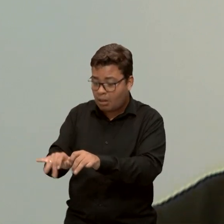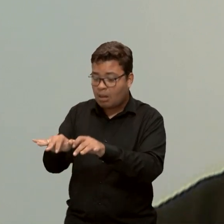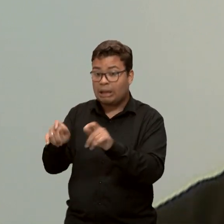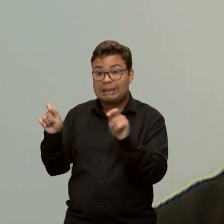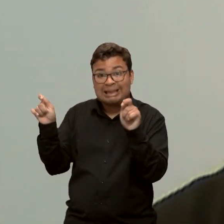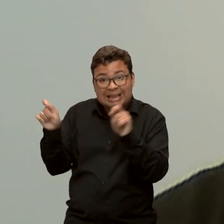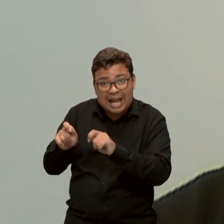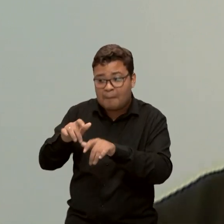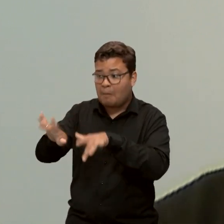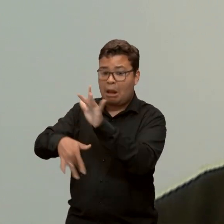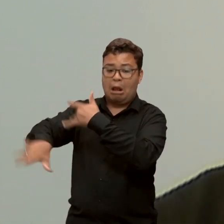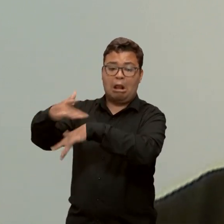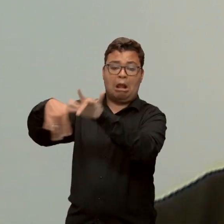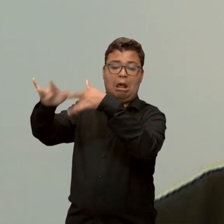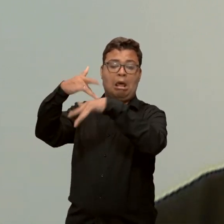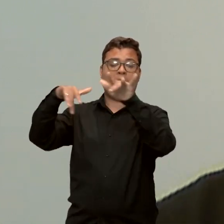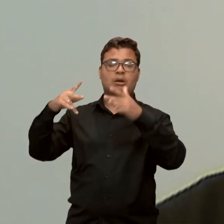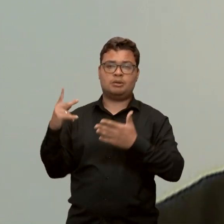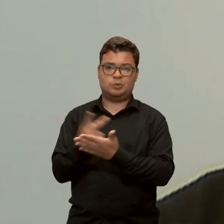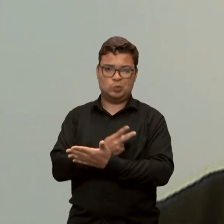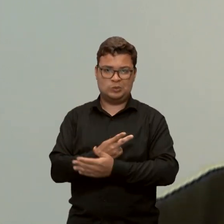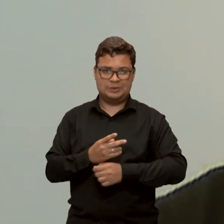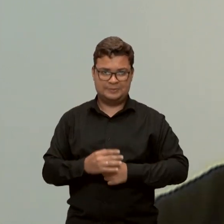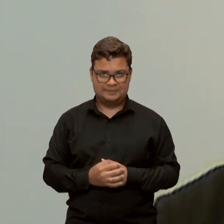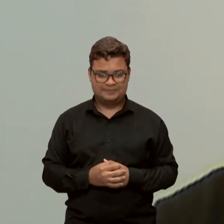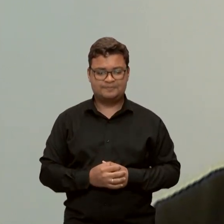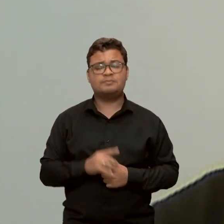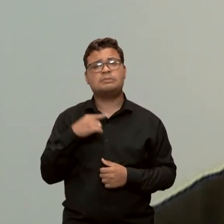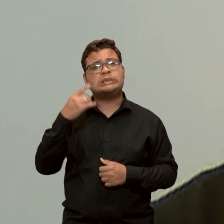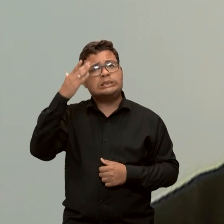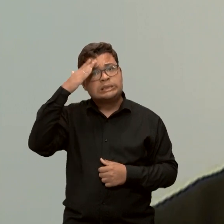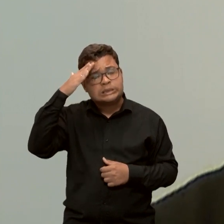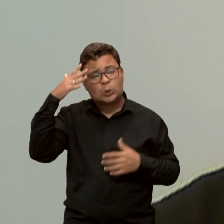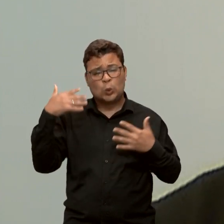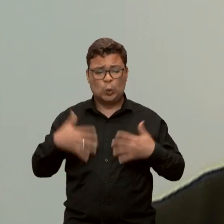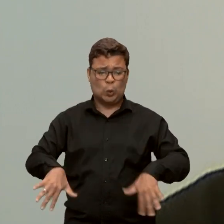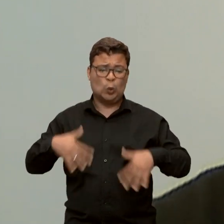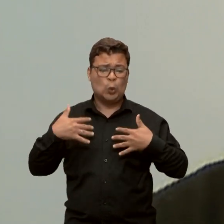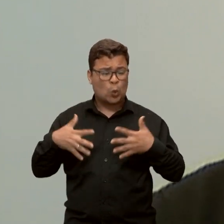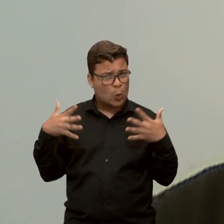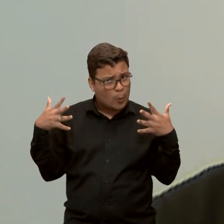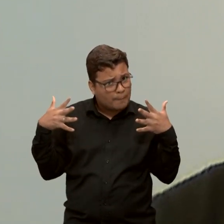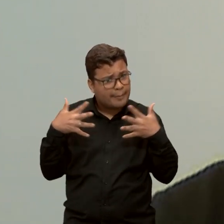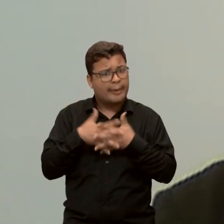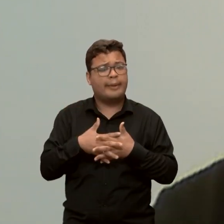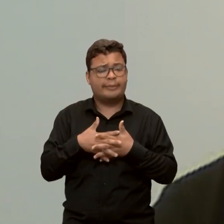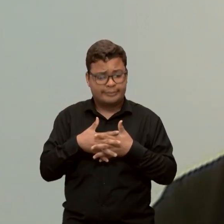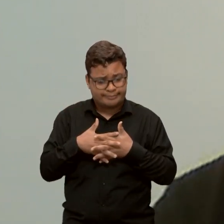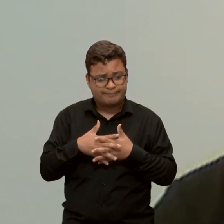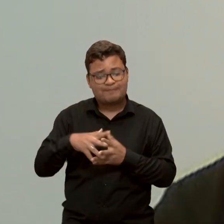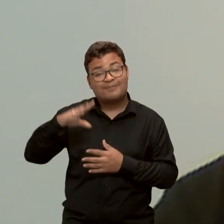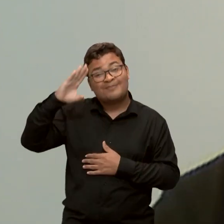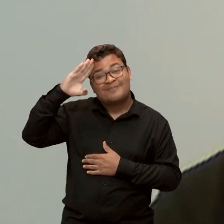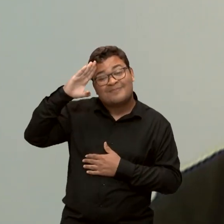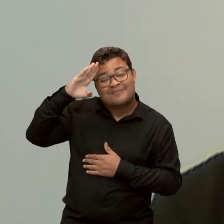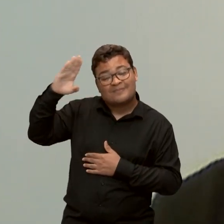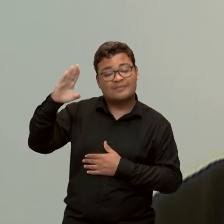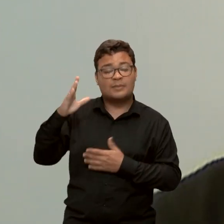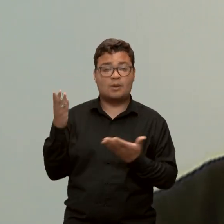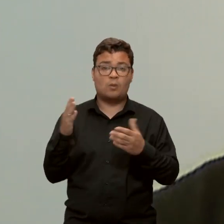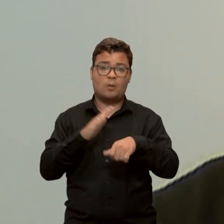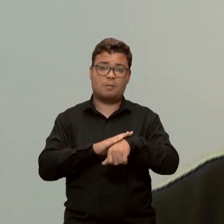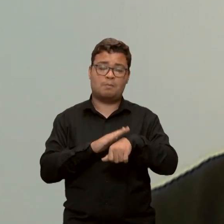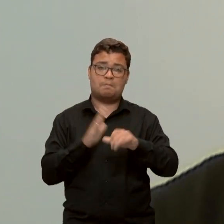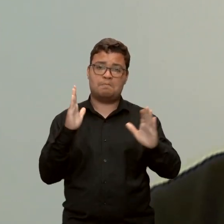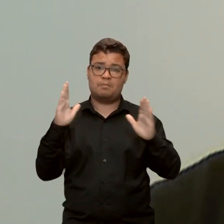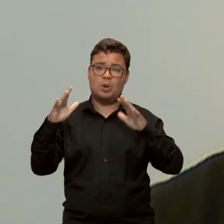ali locais aonde possa estar acumulando água e lembrando a população que qualquer coisa que possa acumular